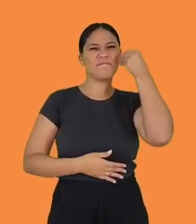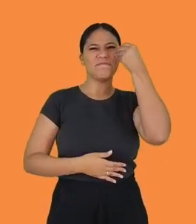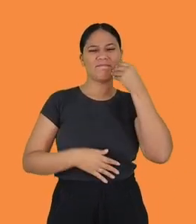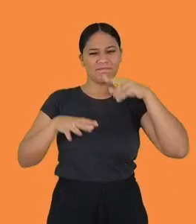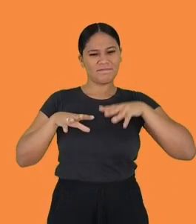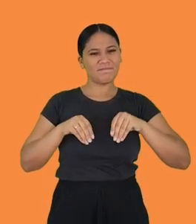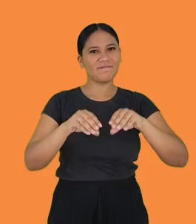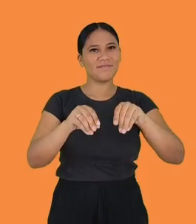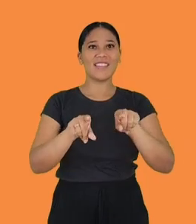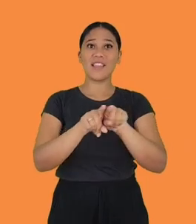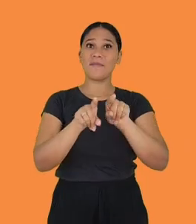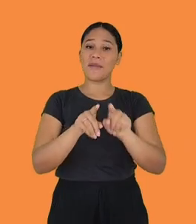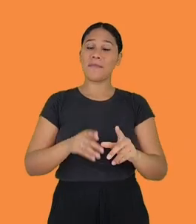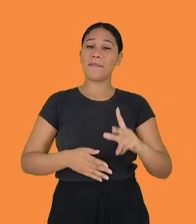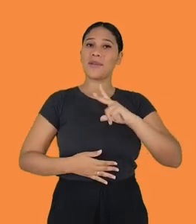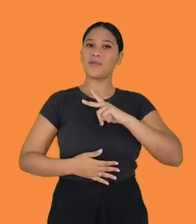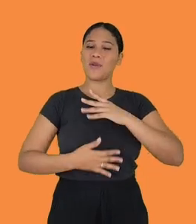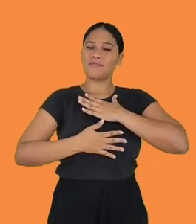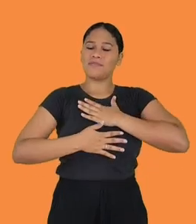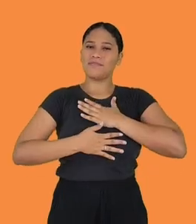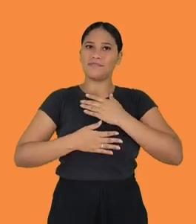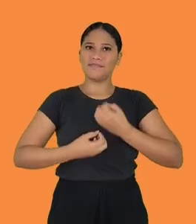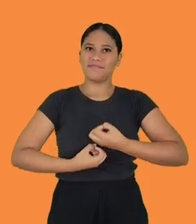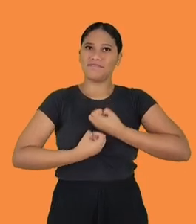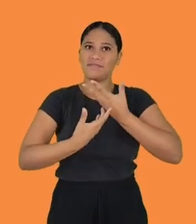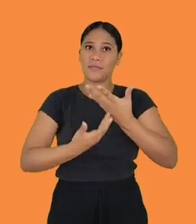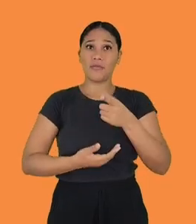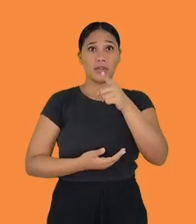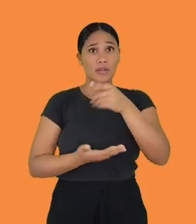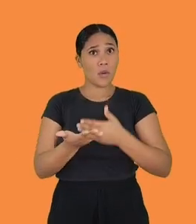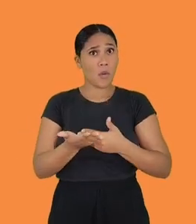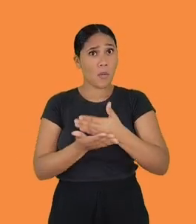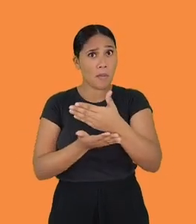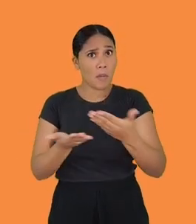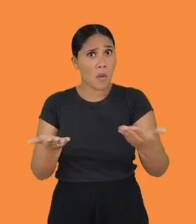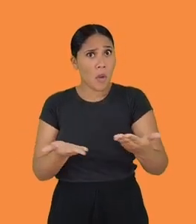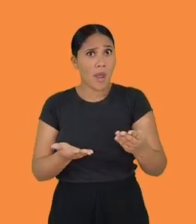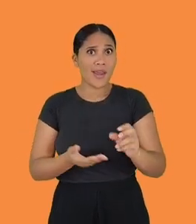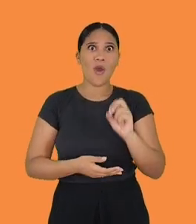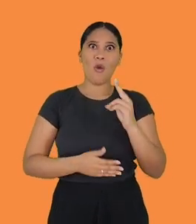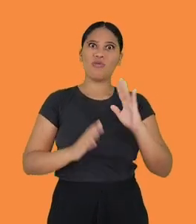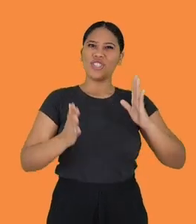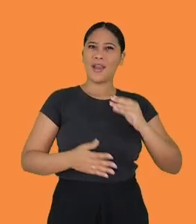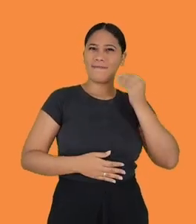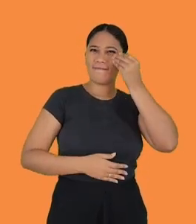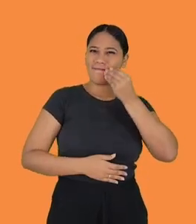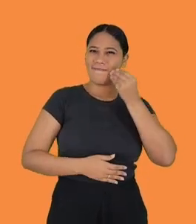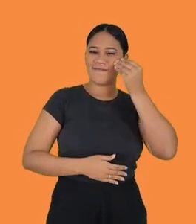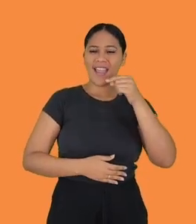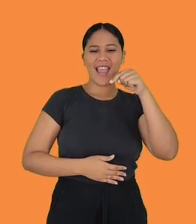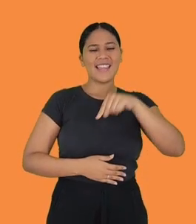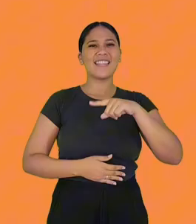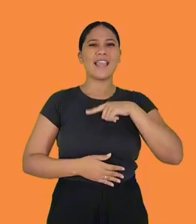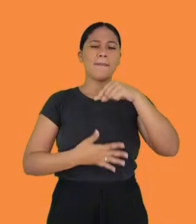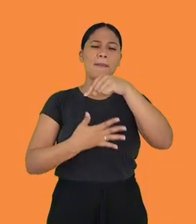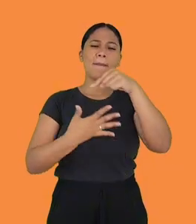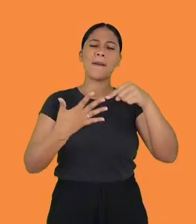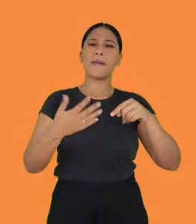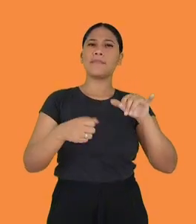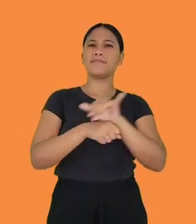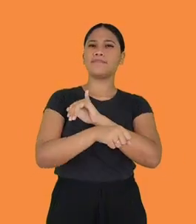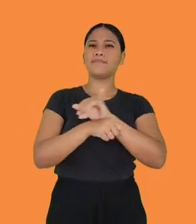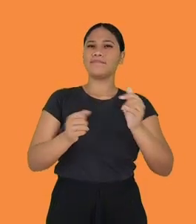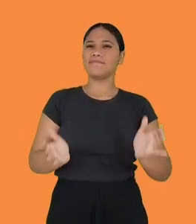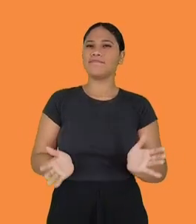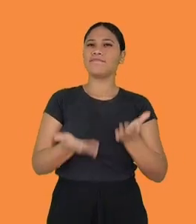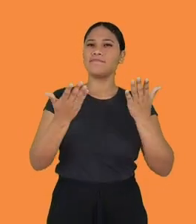empolgante, incentivando a experimentação e a expressão pessoal. Seja você um iniciante ou um entusiasta,